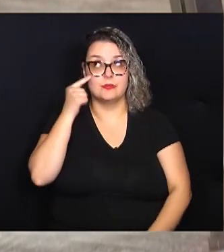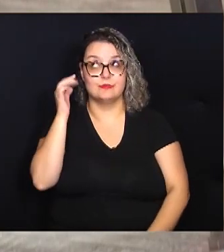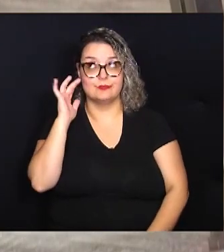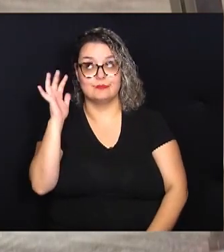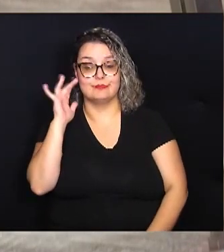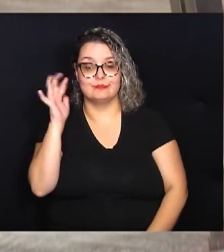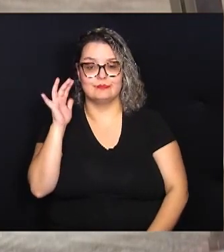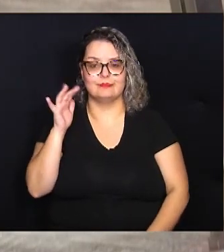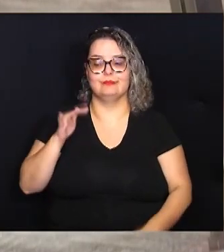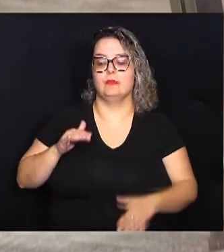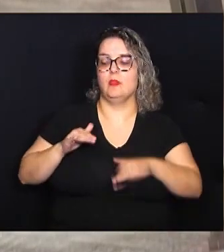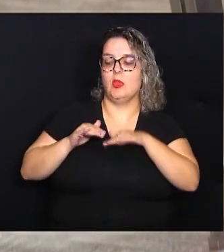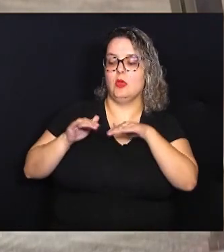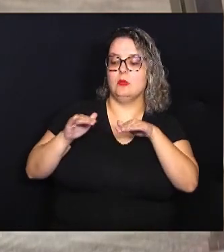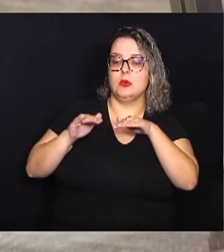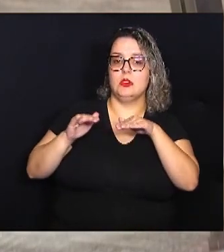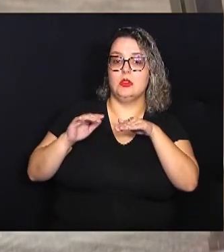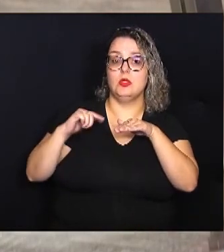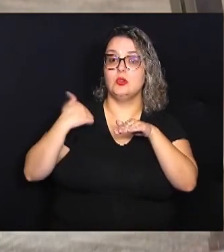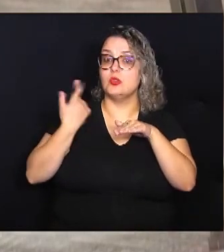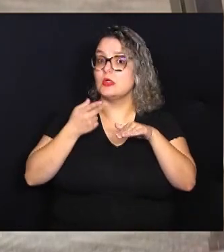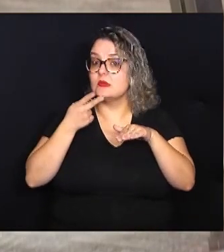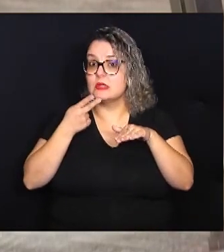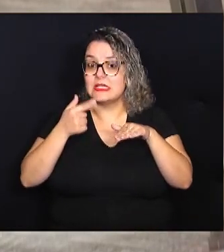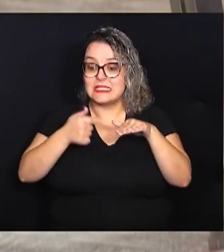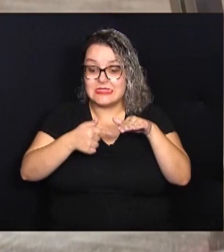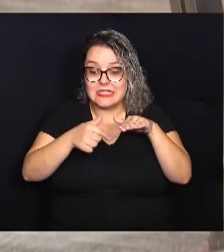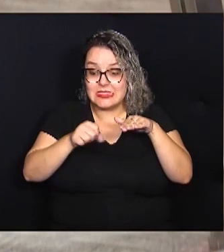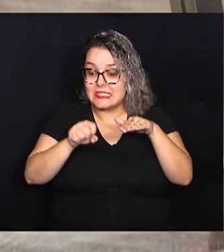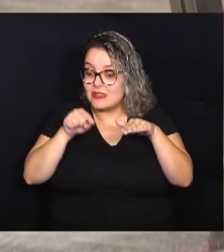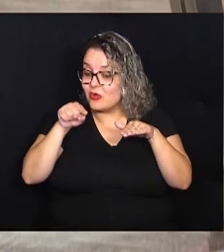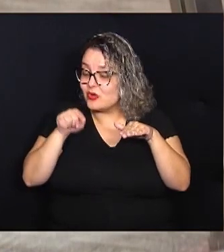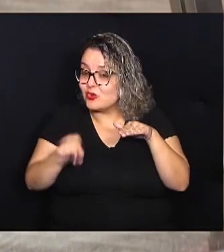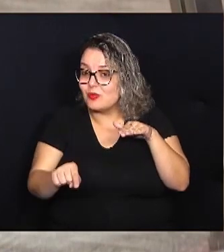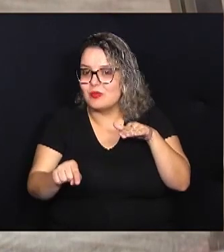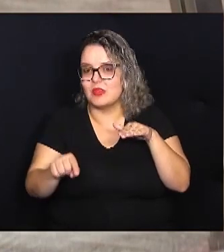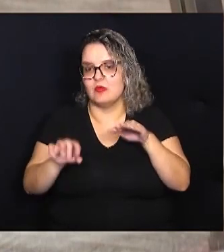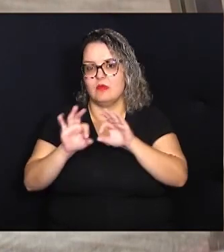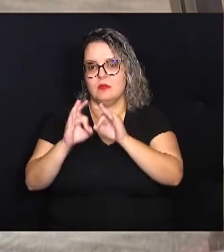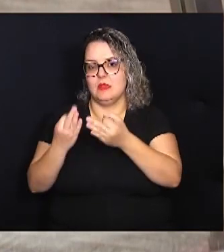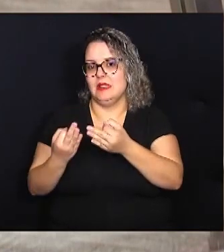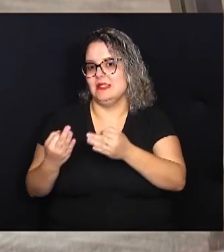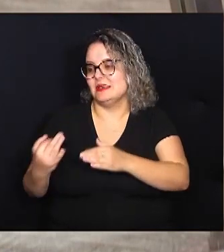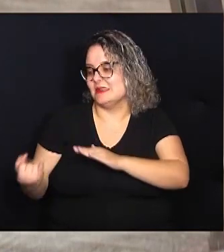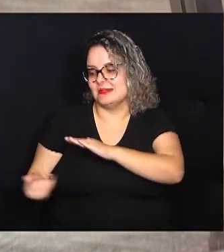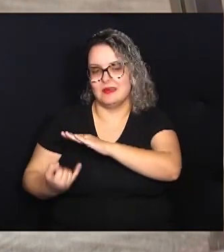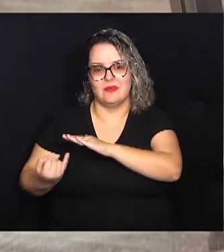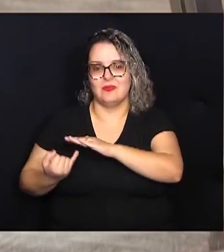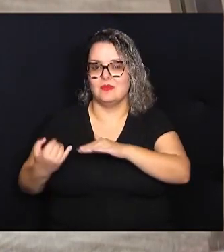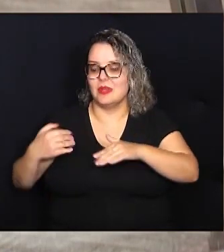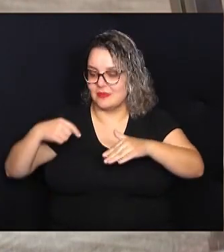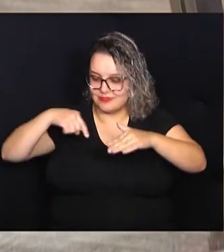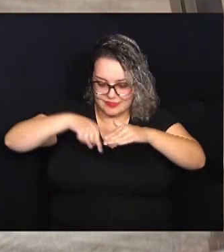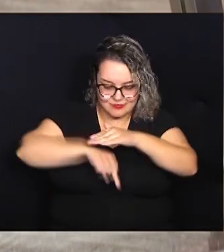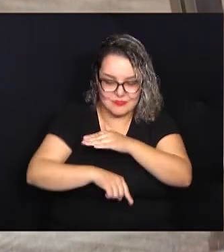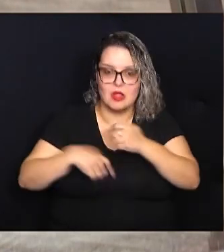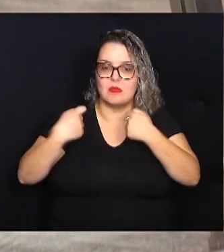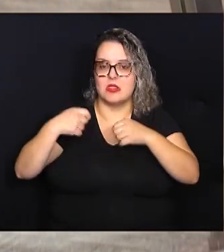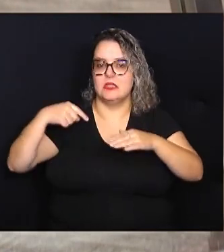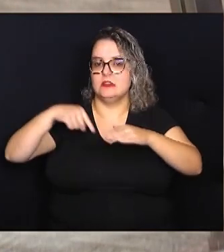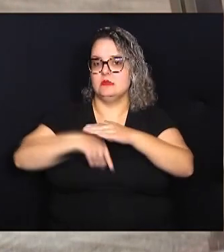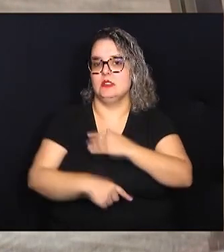do tema, porque nós estamos falando em 78 mil famílias de forma informal. Temos cerca de 1/3 até 1/4